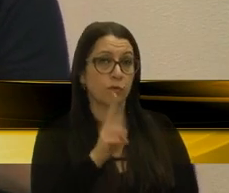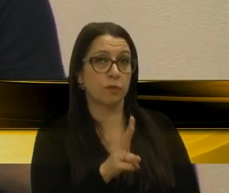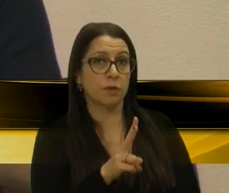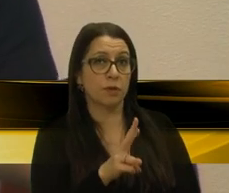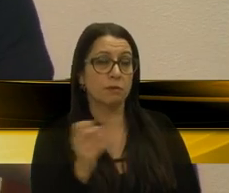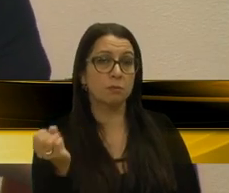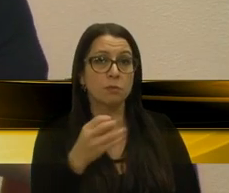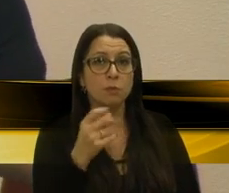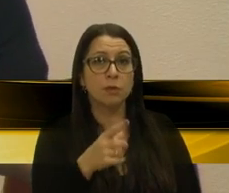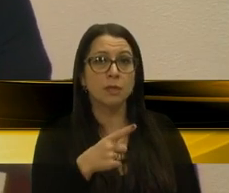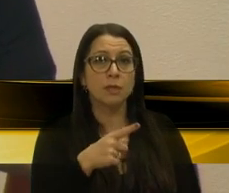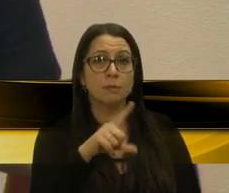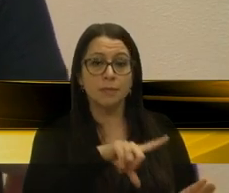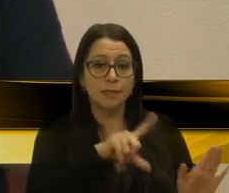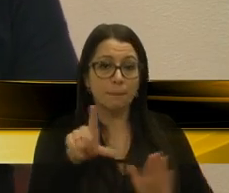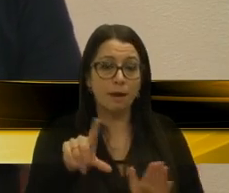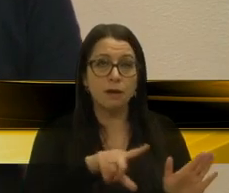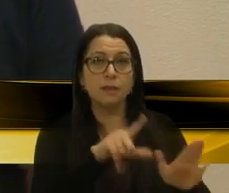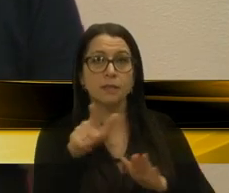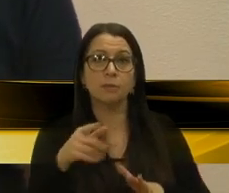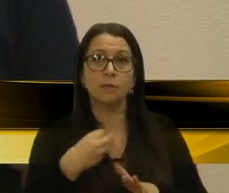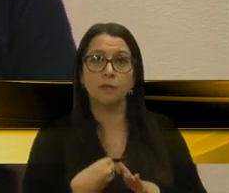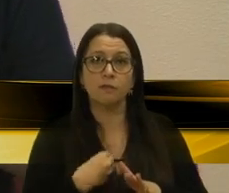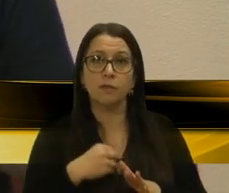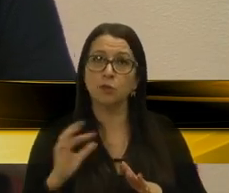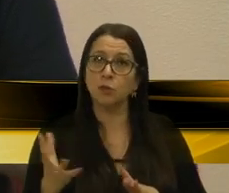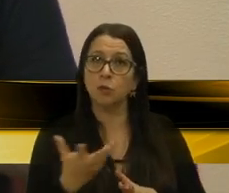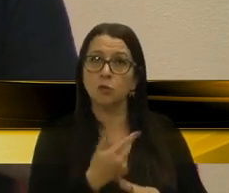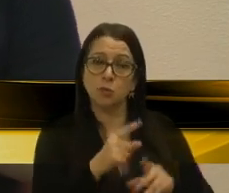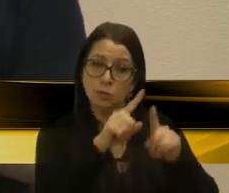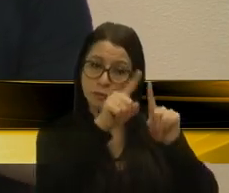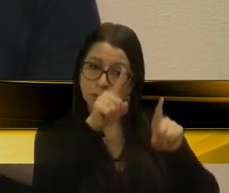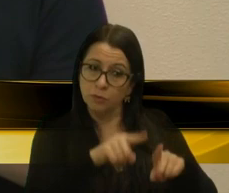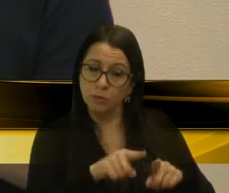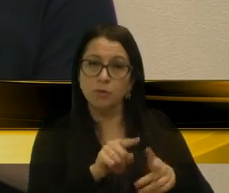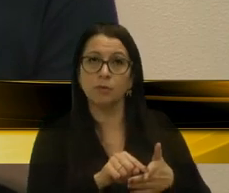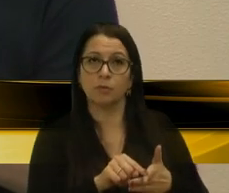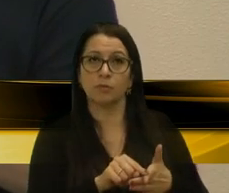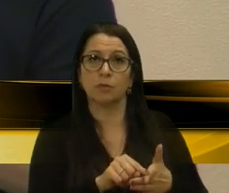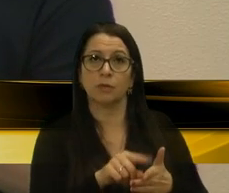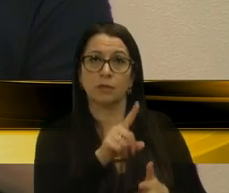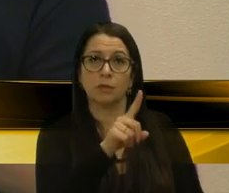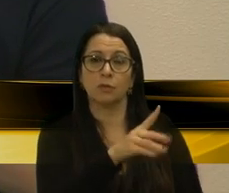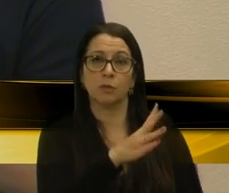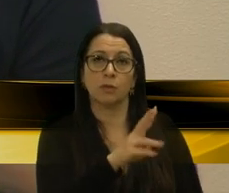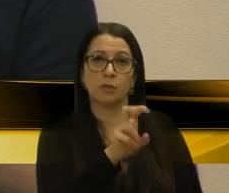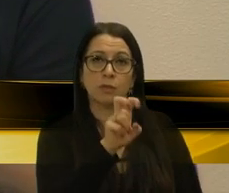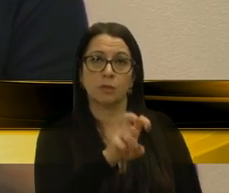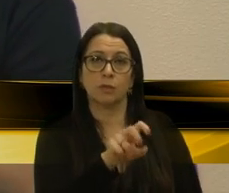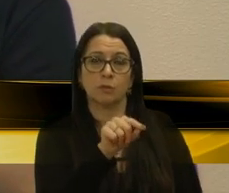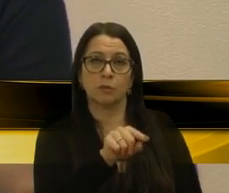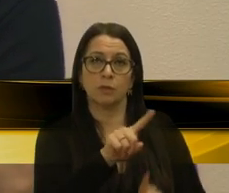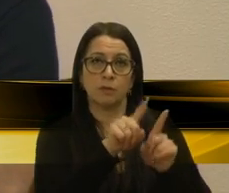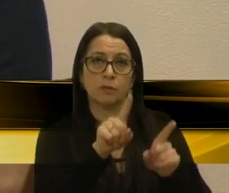tem uma atualização semanal, a vida funcional do servidor. Nós temos 145 servidores